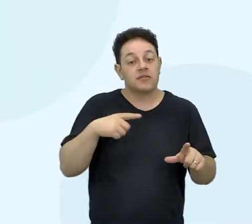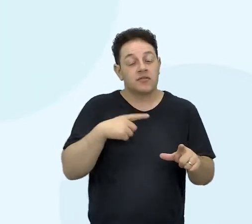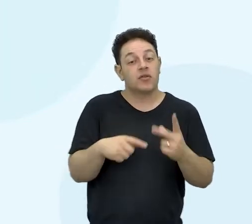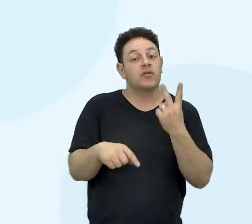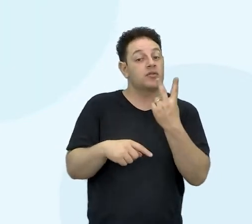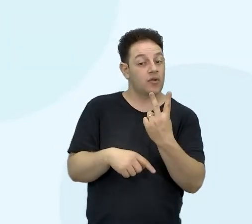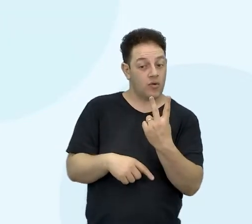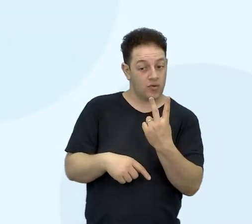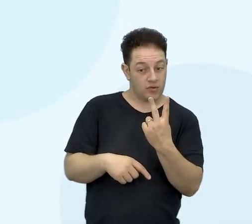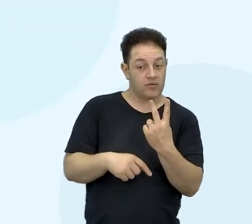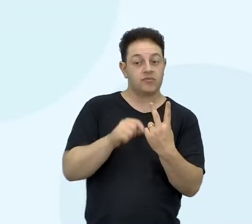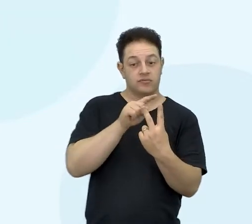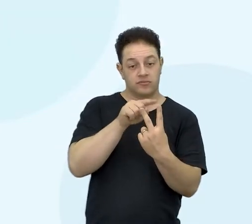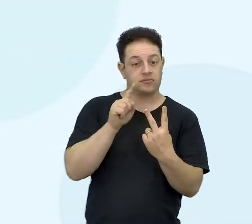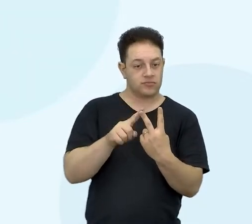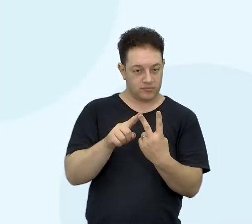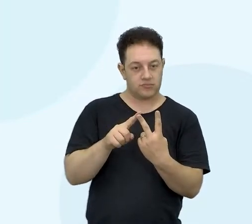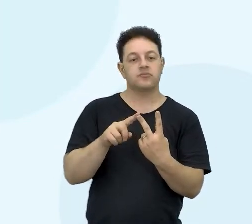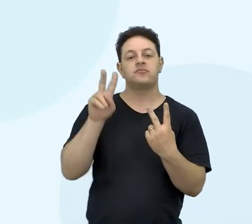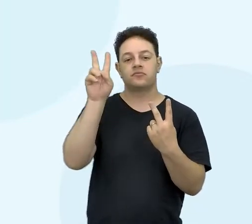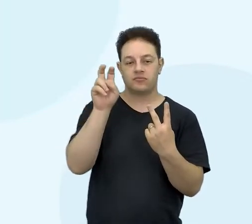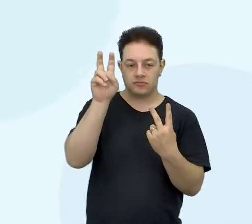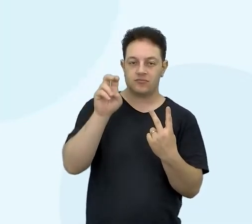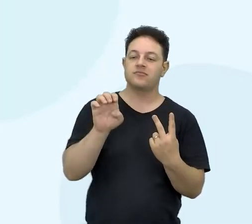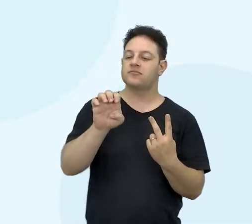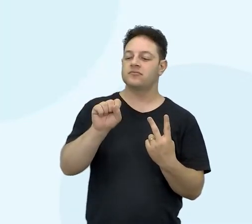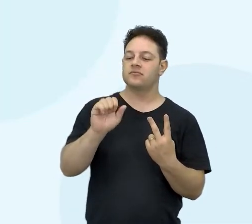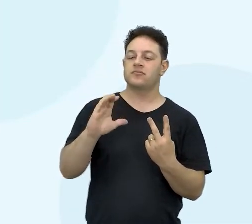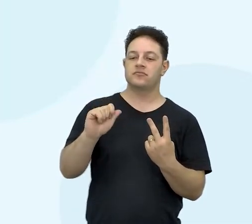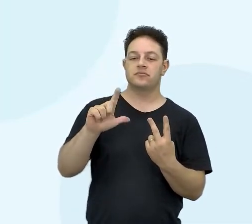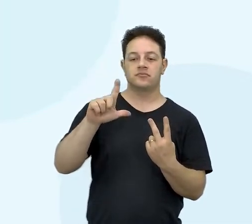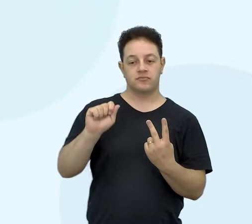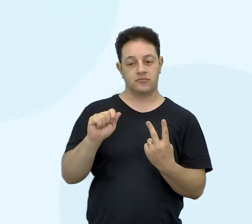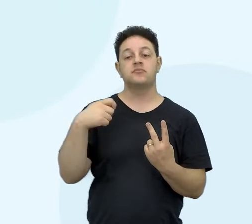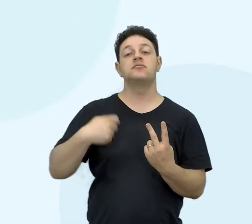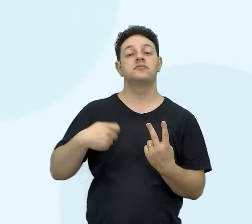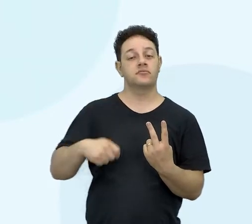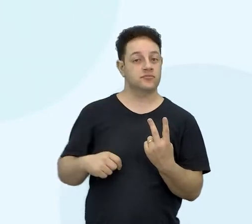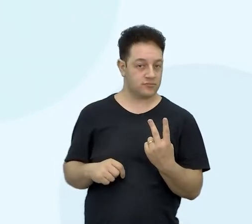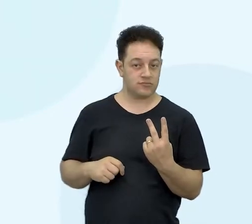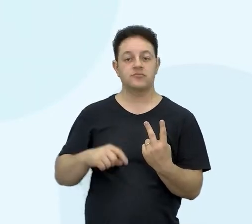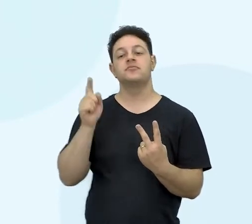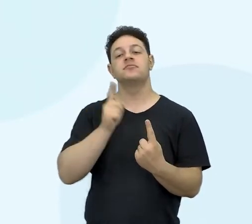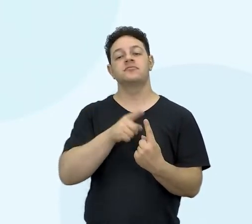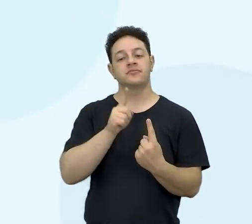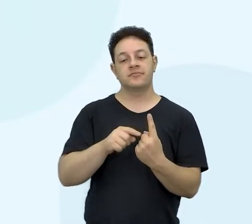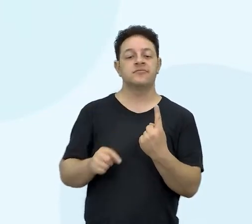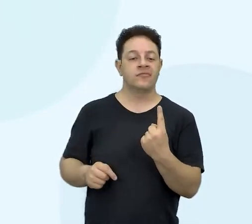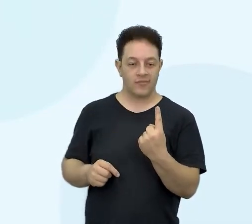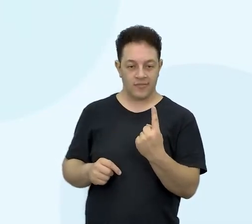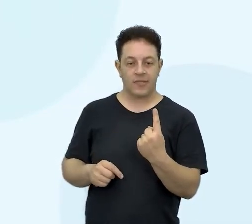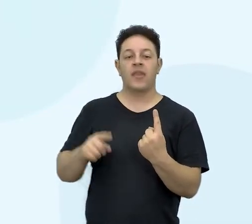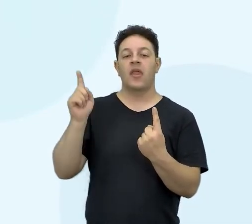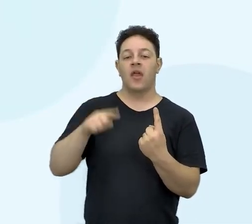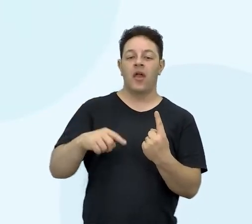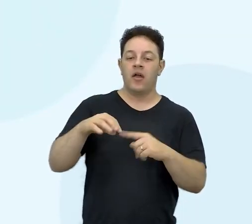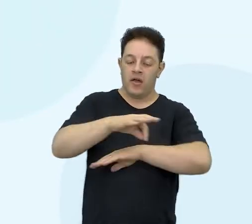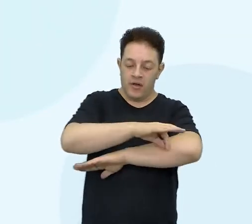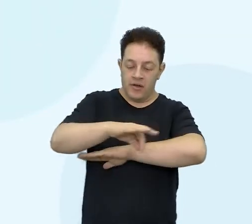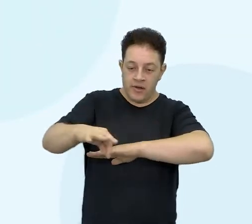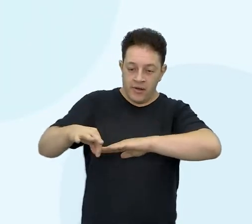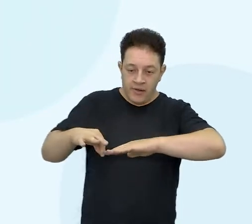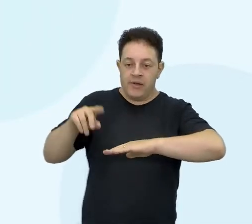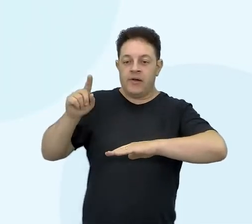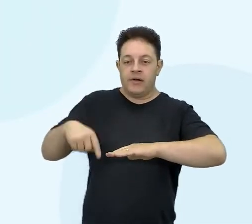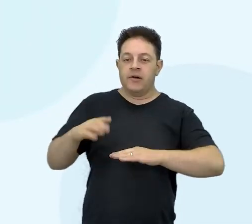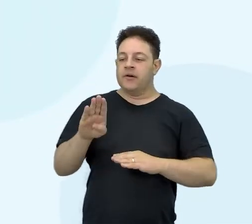duas considerações em termos de escala a serem feitas. A primeira é a planta